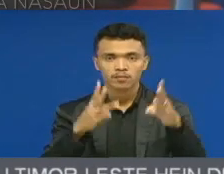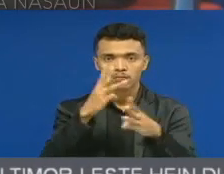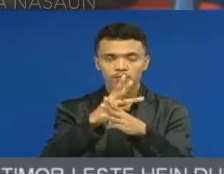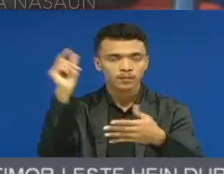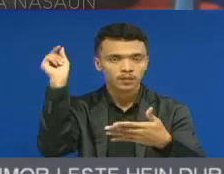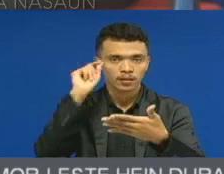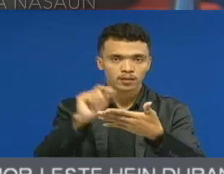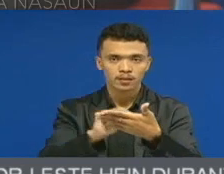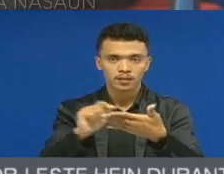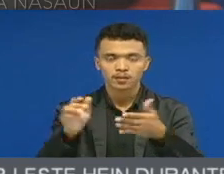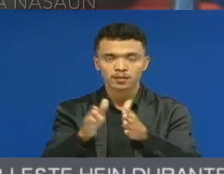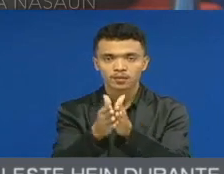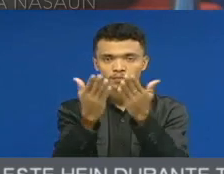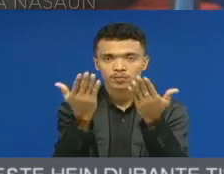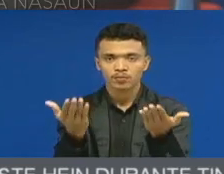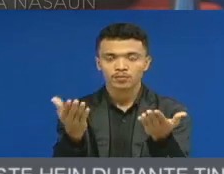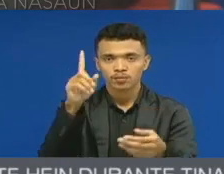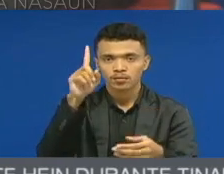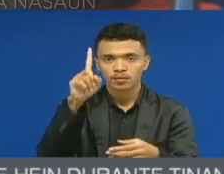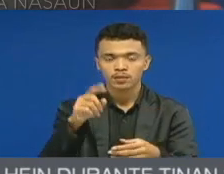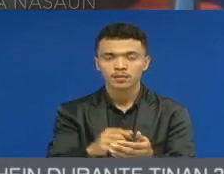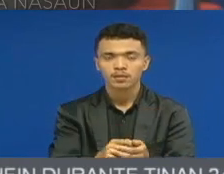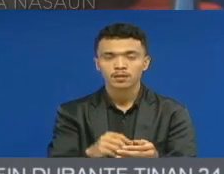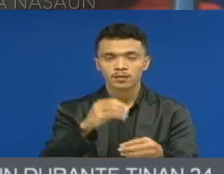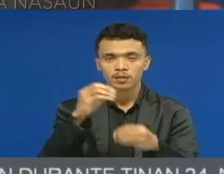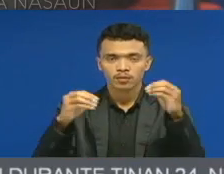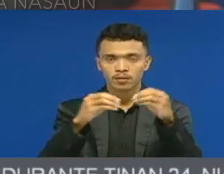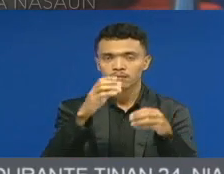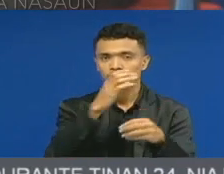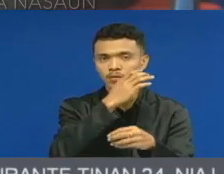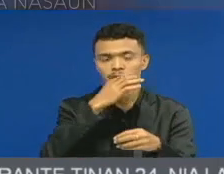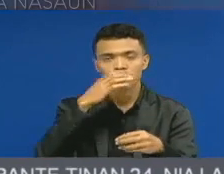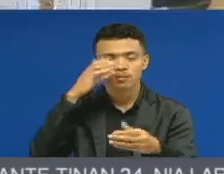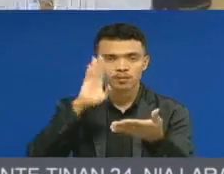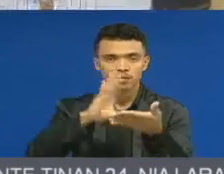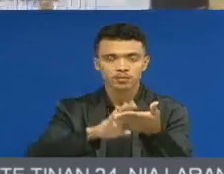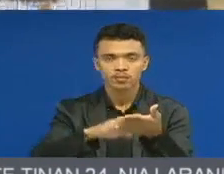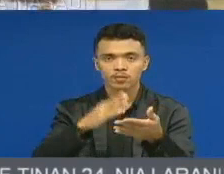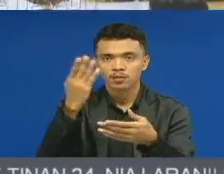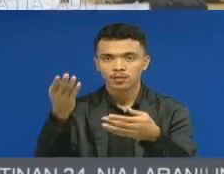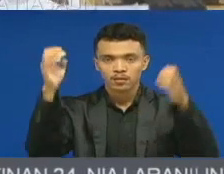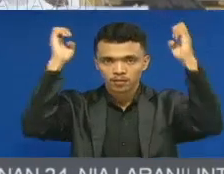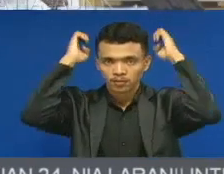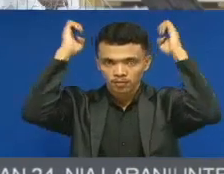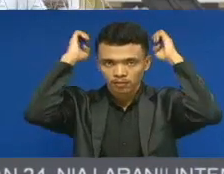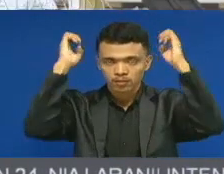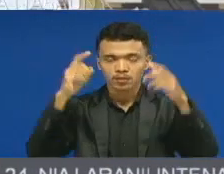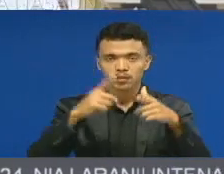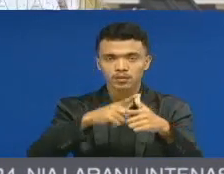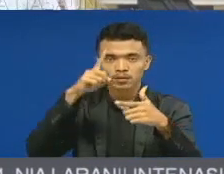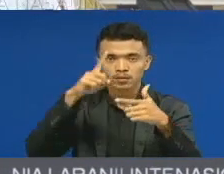equilíbrio. Haquer equilíbrio ida, haquer equilíbrio to escolar, vai a educação. Segundo, haquer equilíbrio ida na